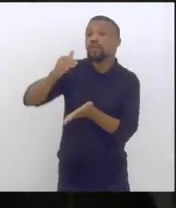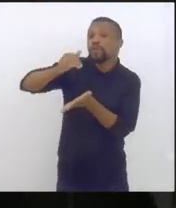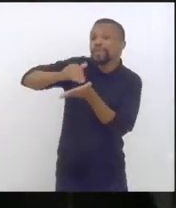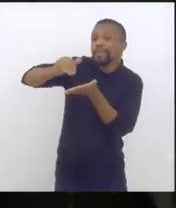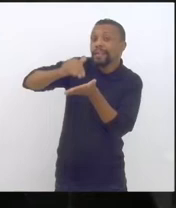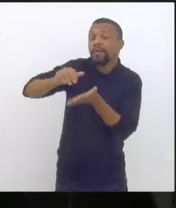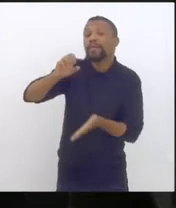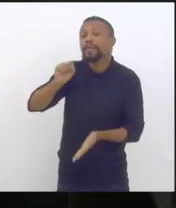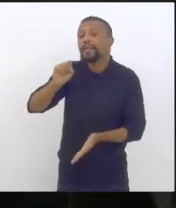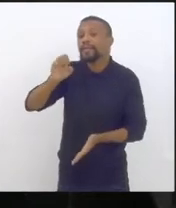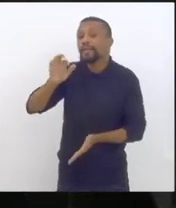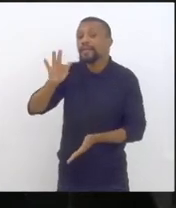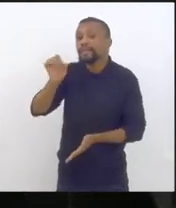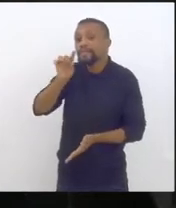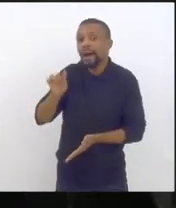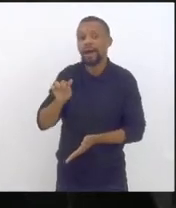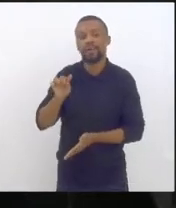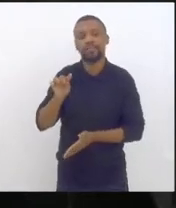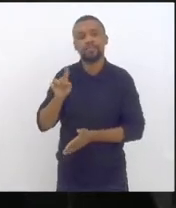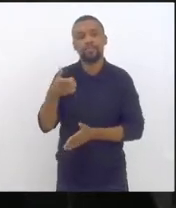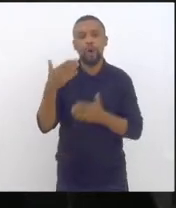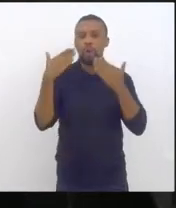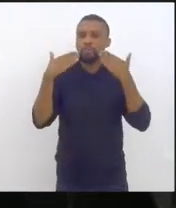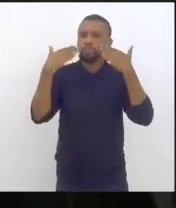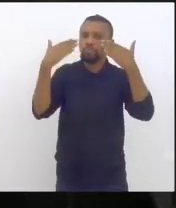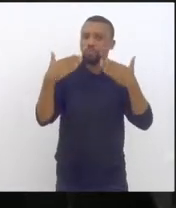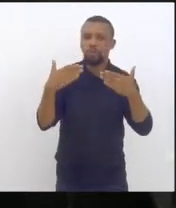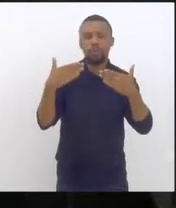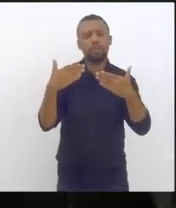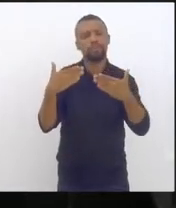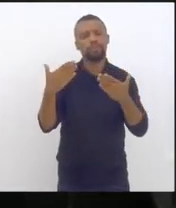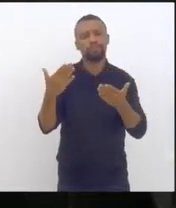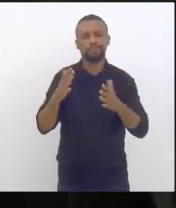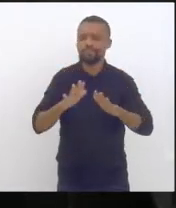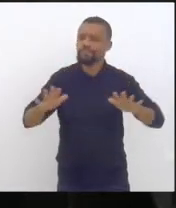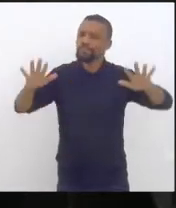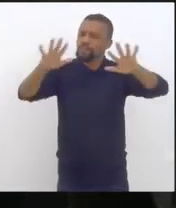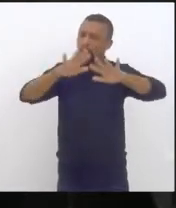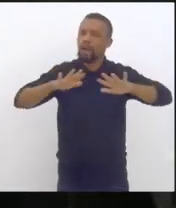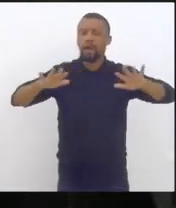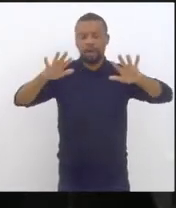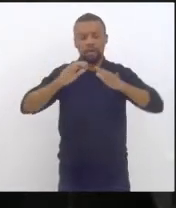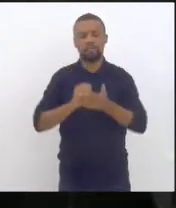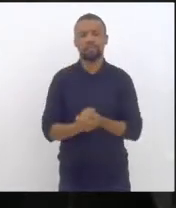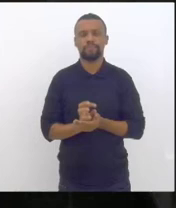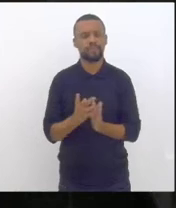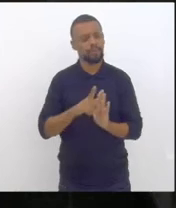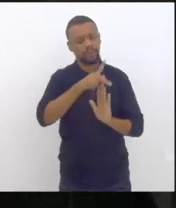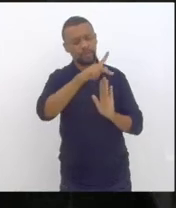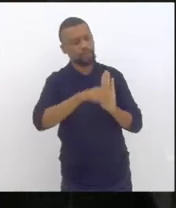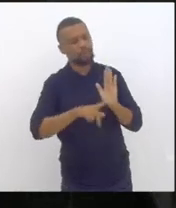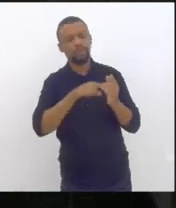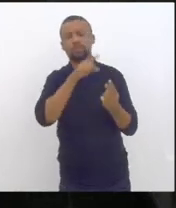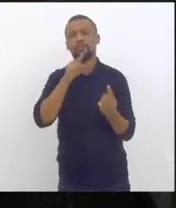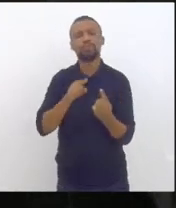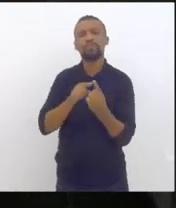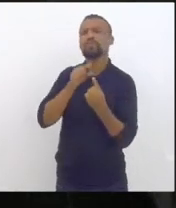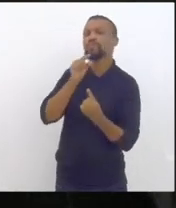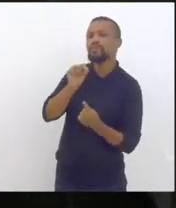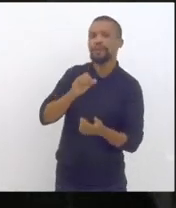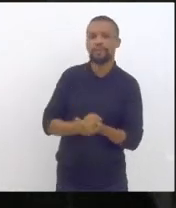geral bom então esse projeto o que que ele Visa que as